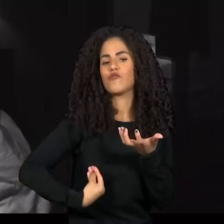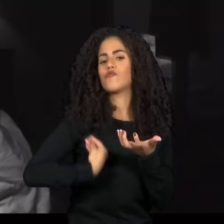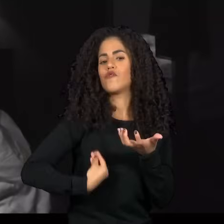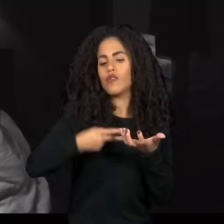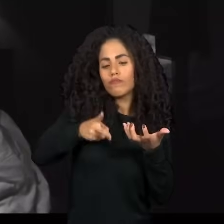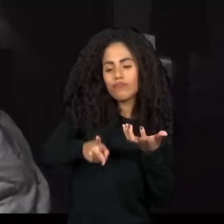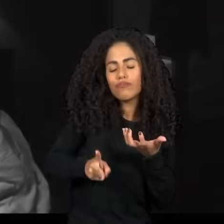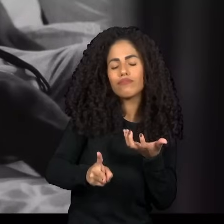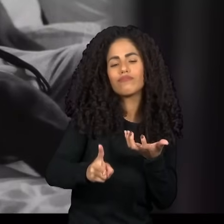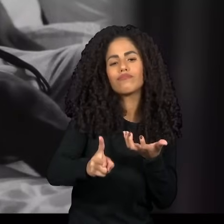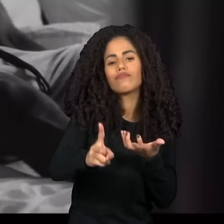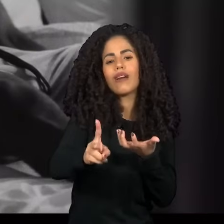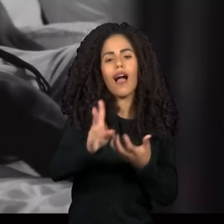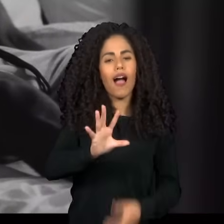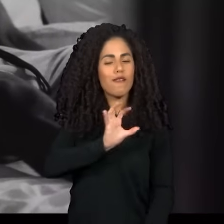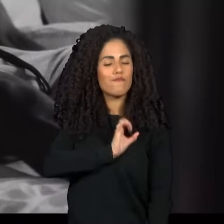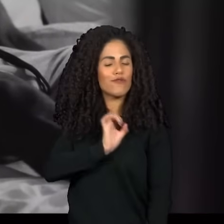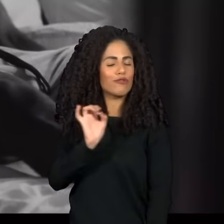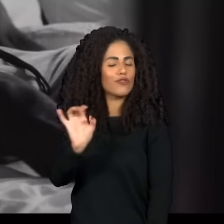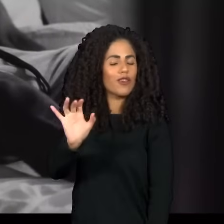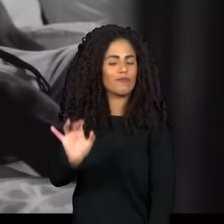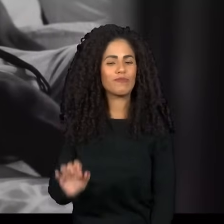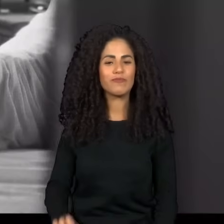vivo, só amando.